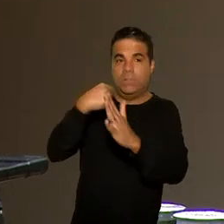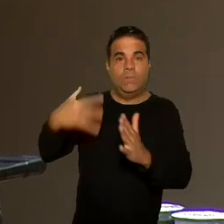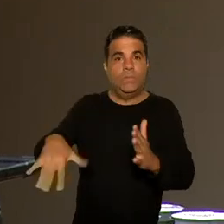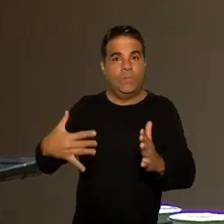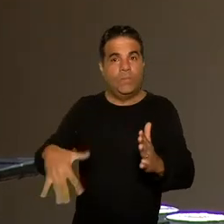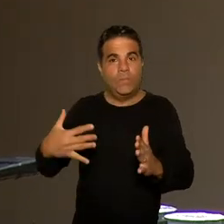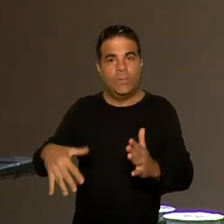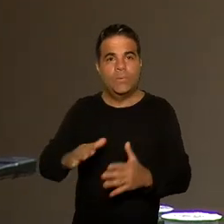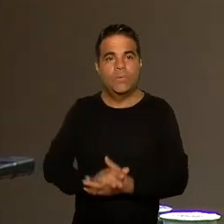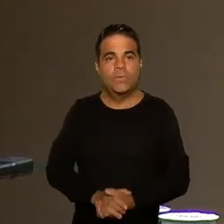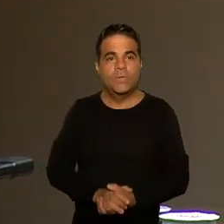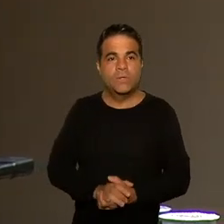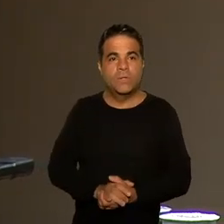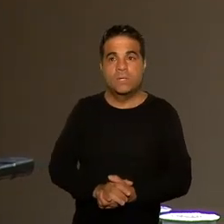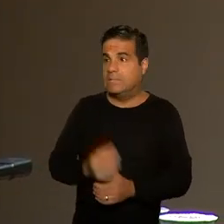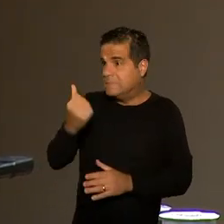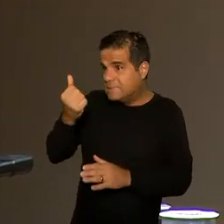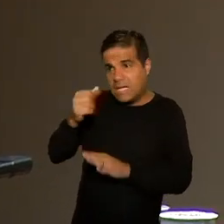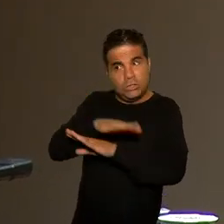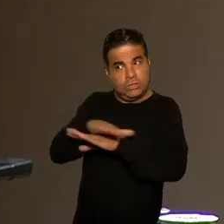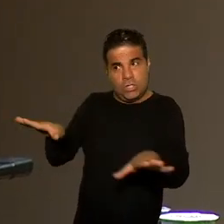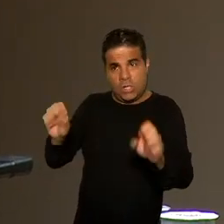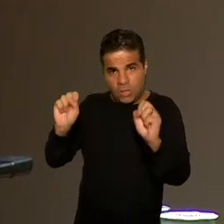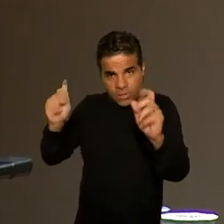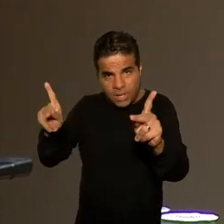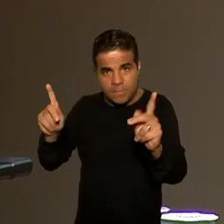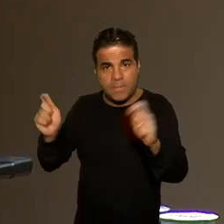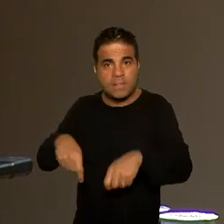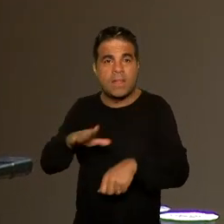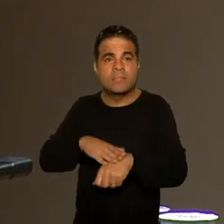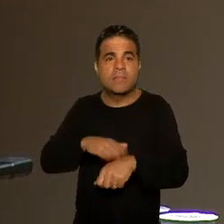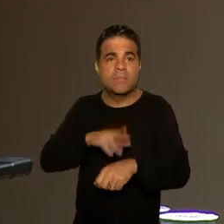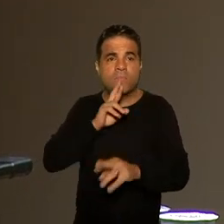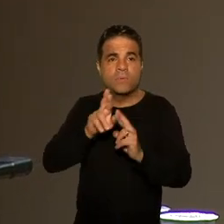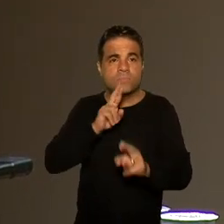fechamos nessas seis tá gente para dar tempo